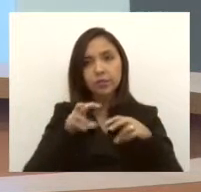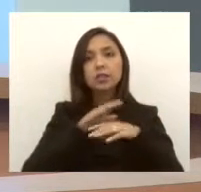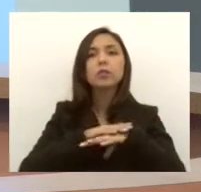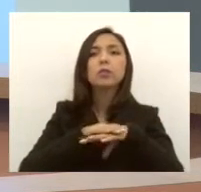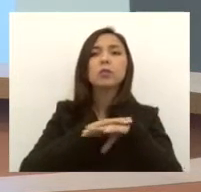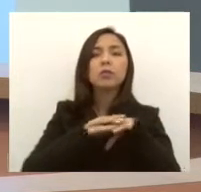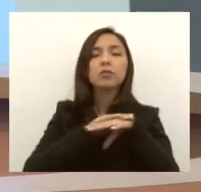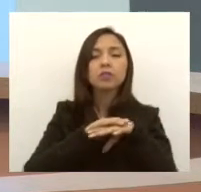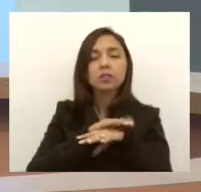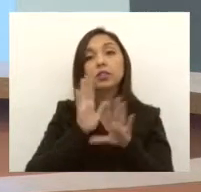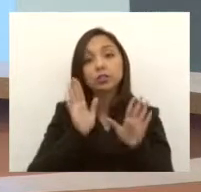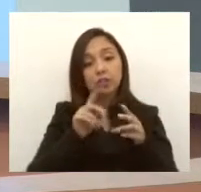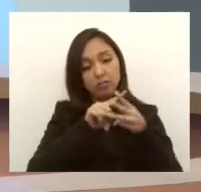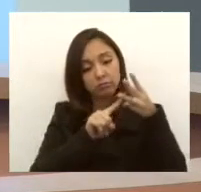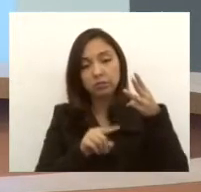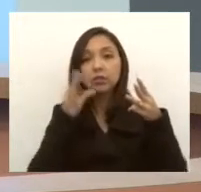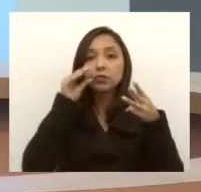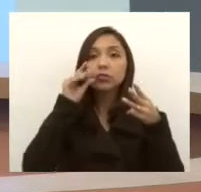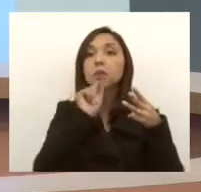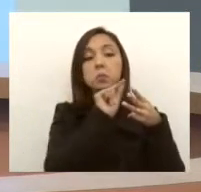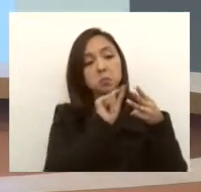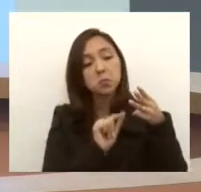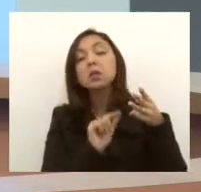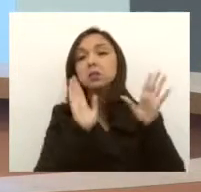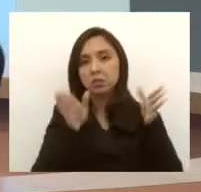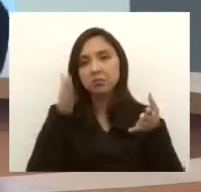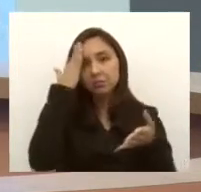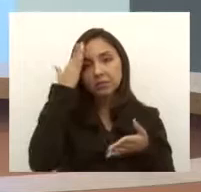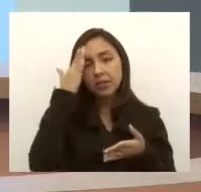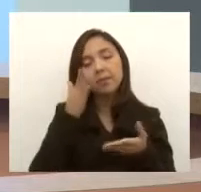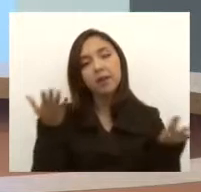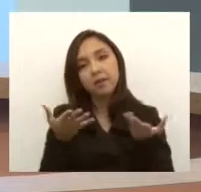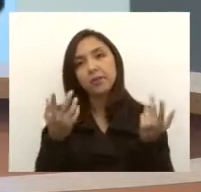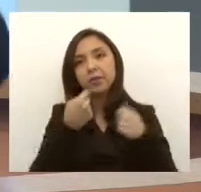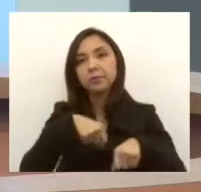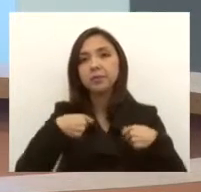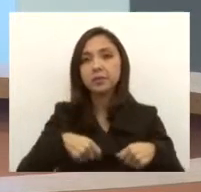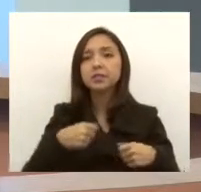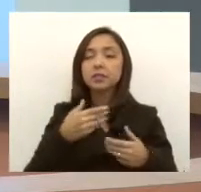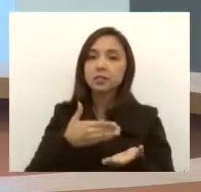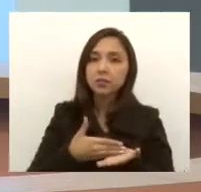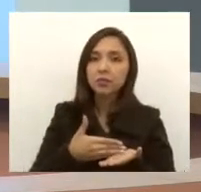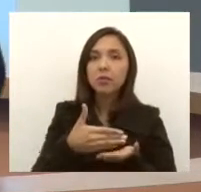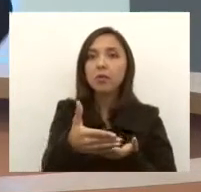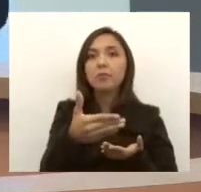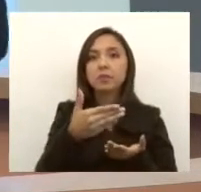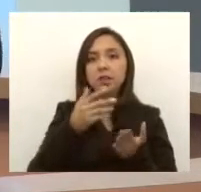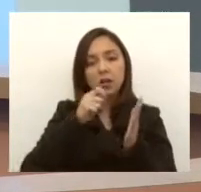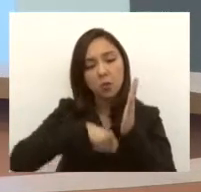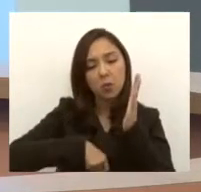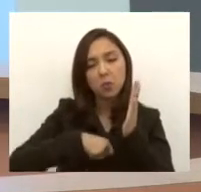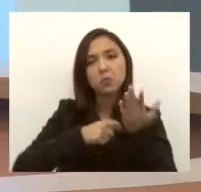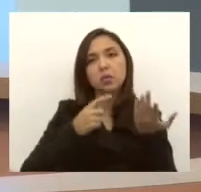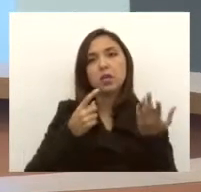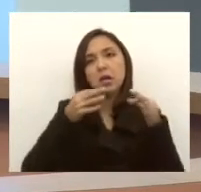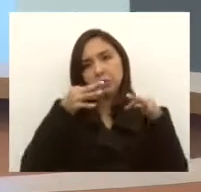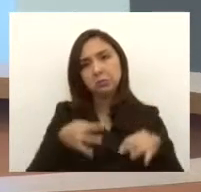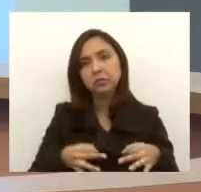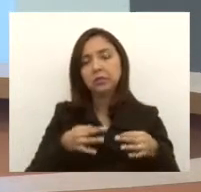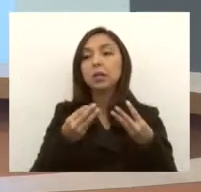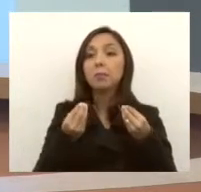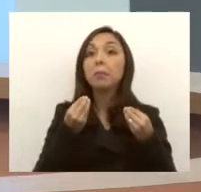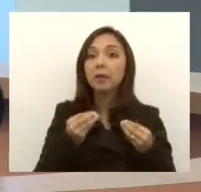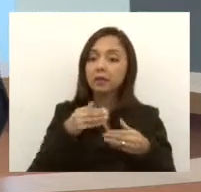está acertado quem serão esses três funcionários. Agora depende de partes contratuais e formalidades para que isso